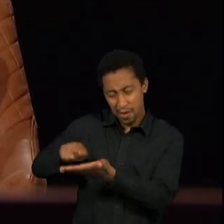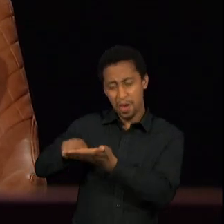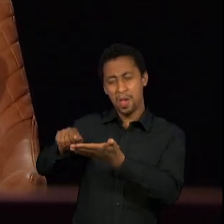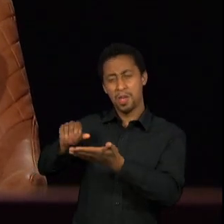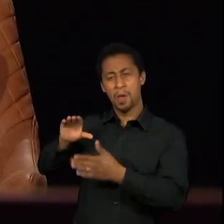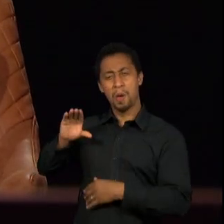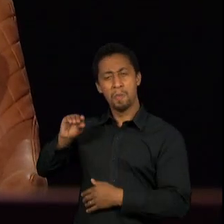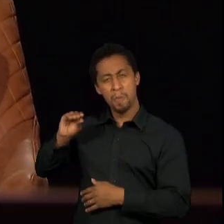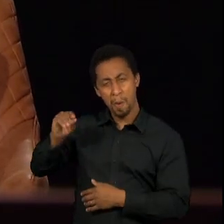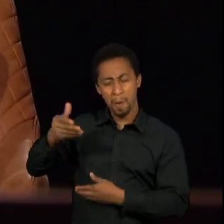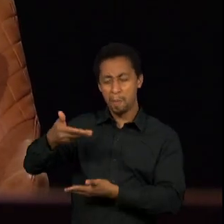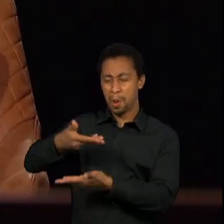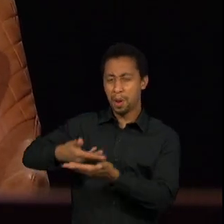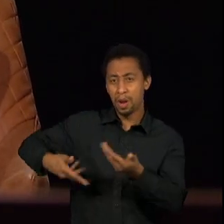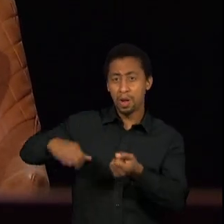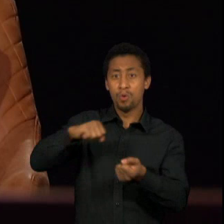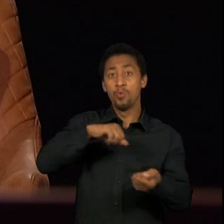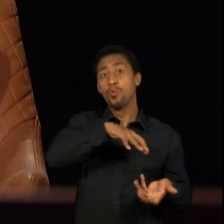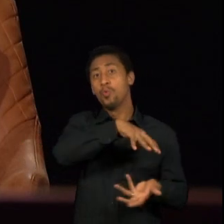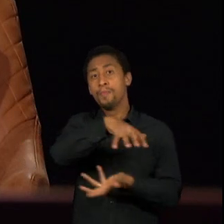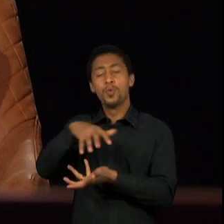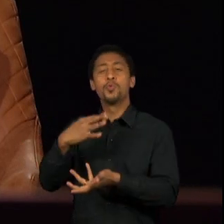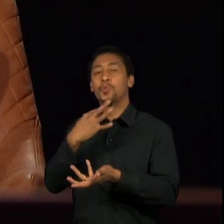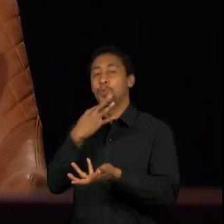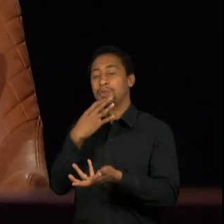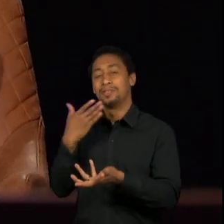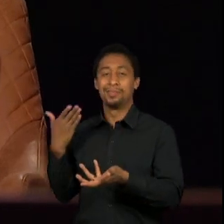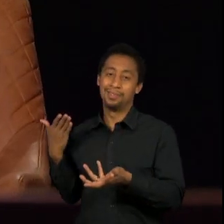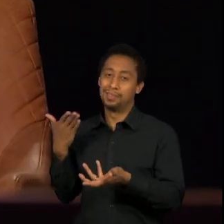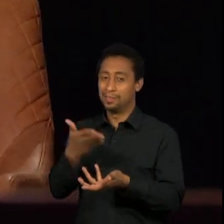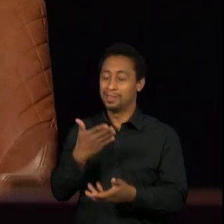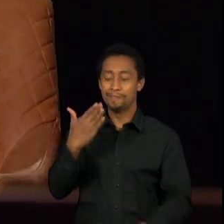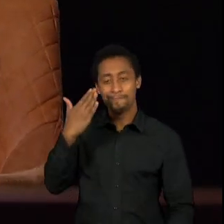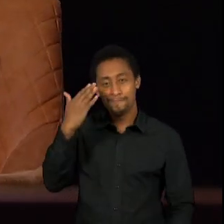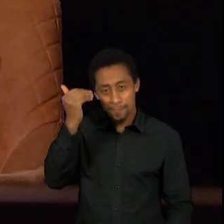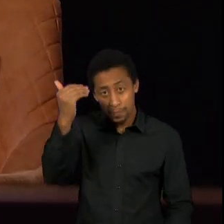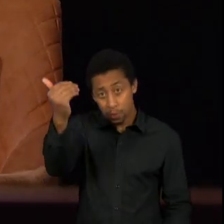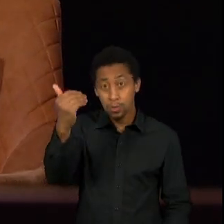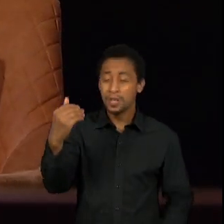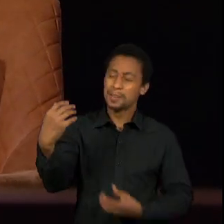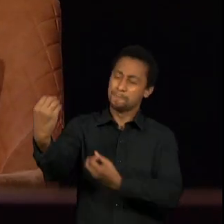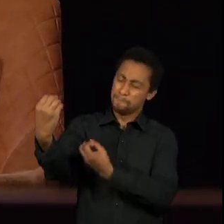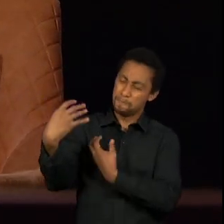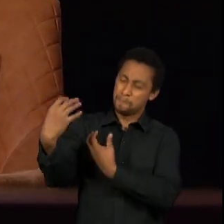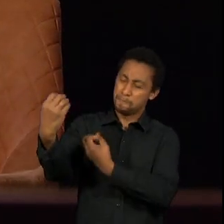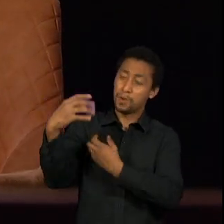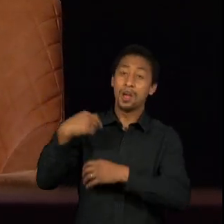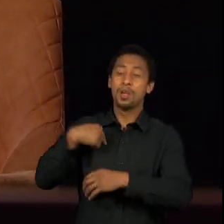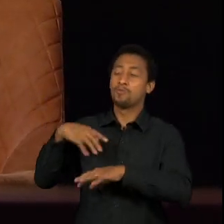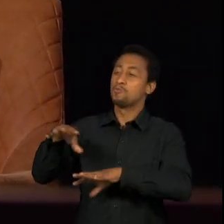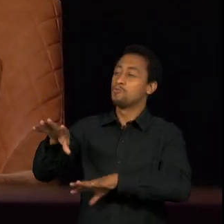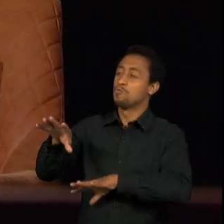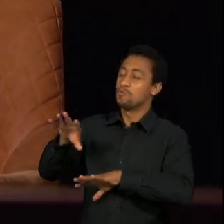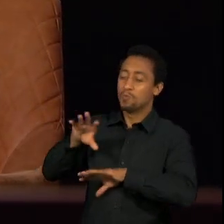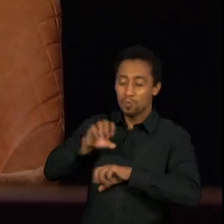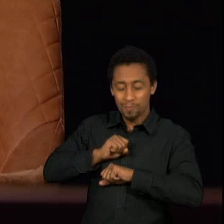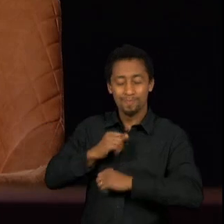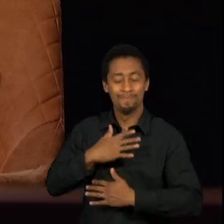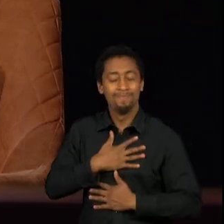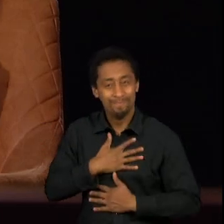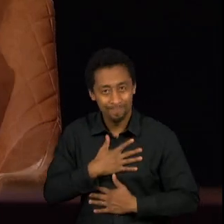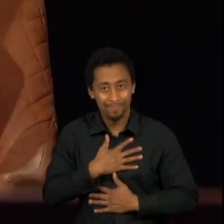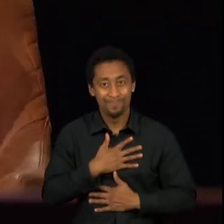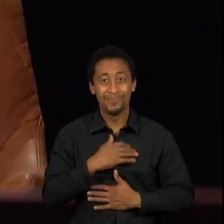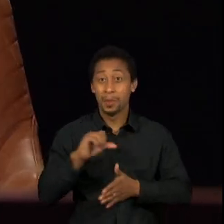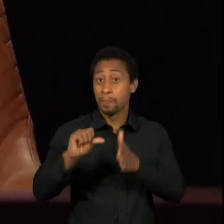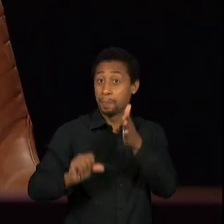falado, né, pelo mundo inteiro. E ele entrou muito profundamente em mim, não é? Porque, inclusive, meu primeiro filme que eu fiz